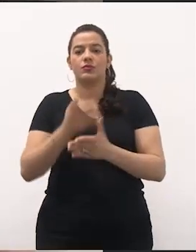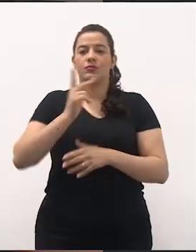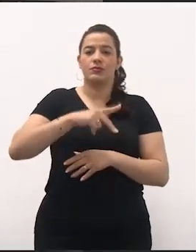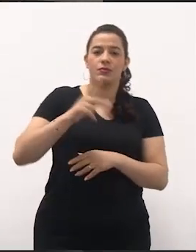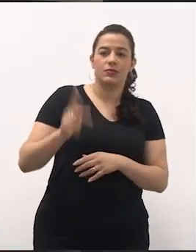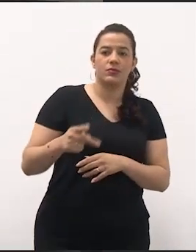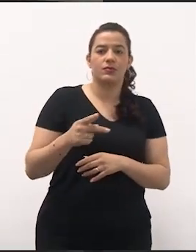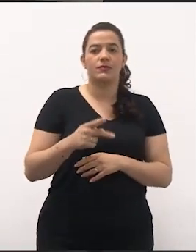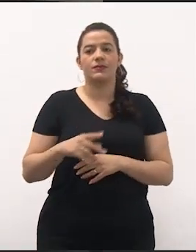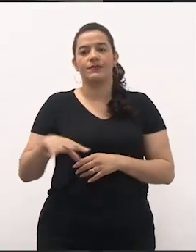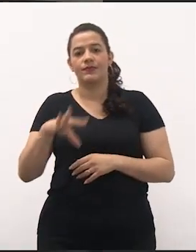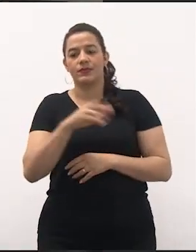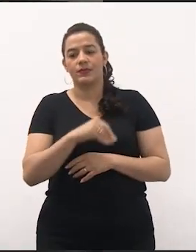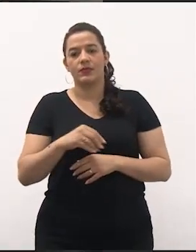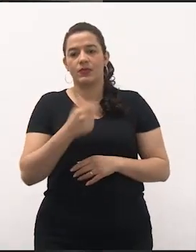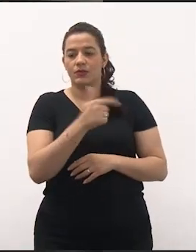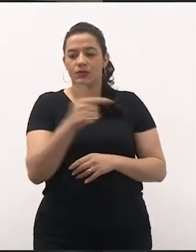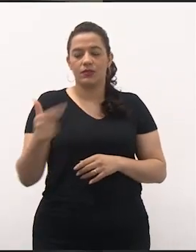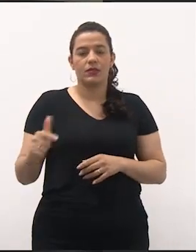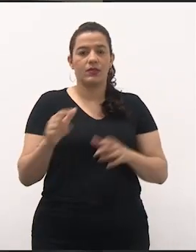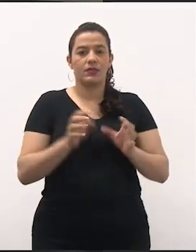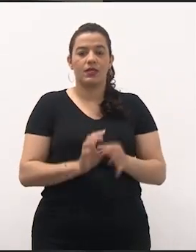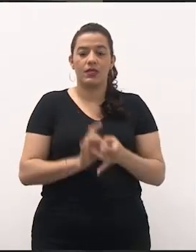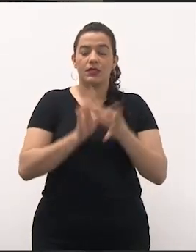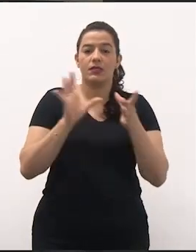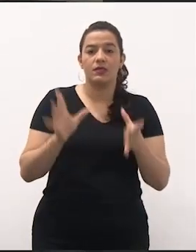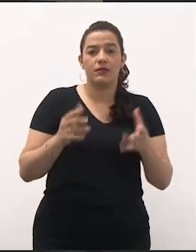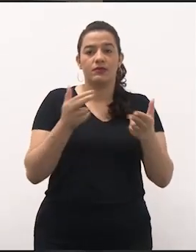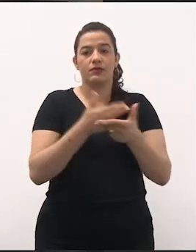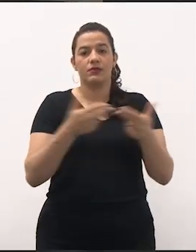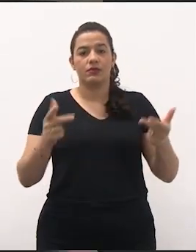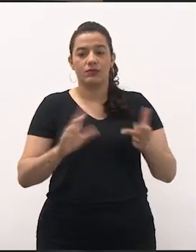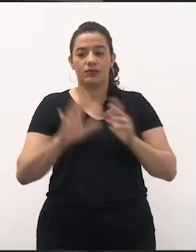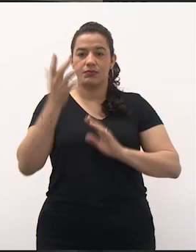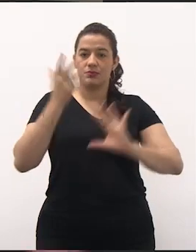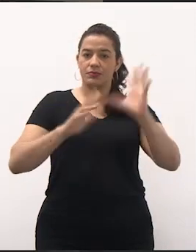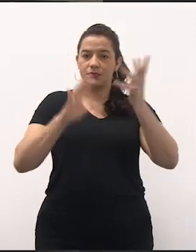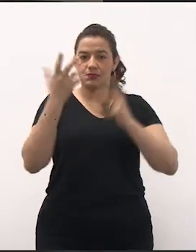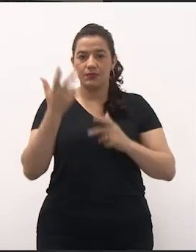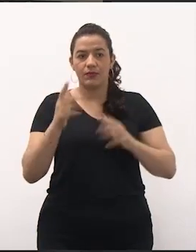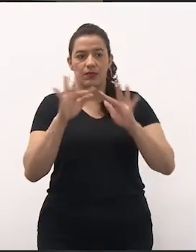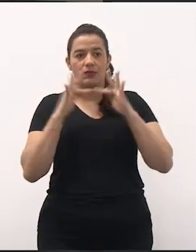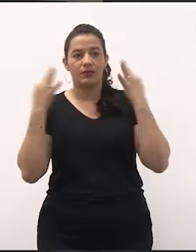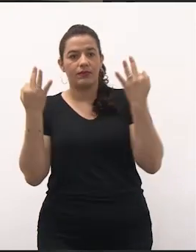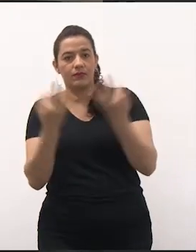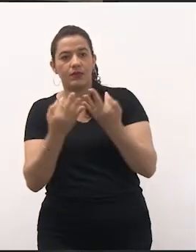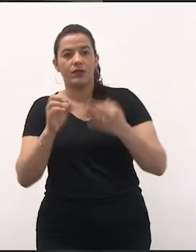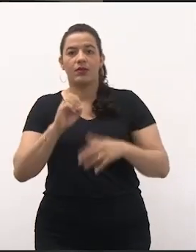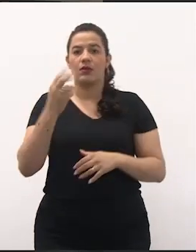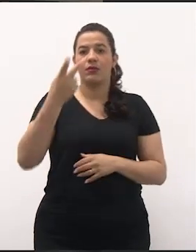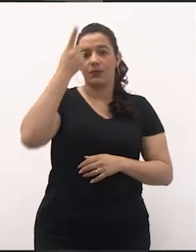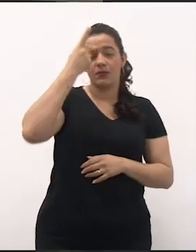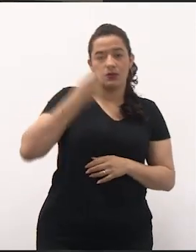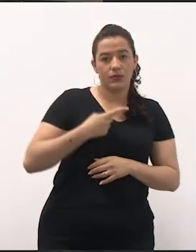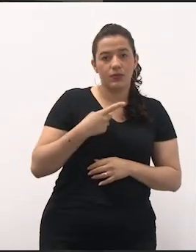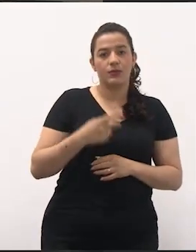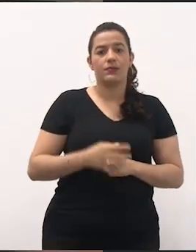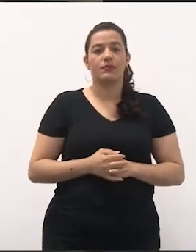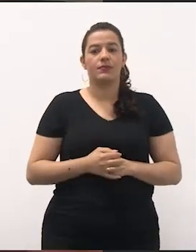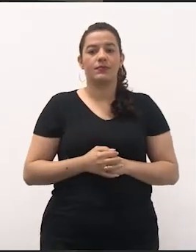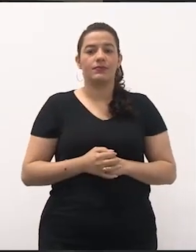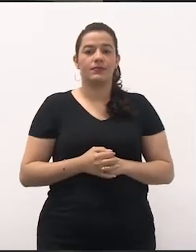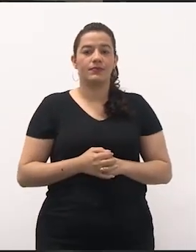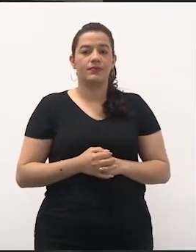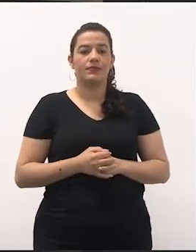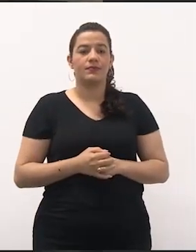professores, porque ninguém está livre dessa situação, né, seja familiar ou pessoal,